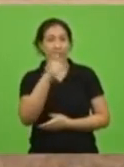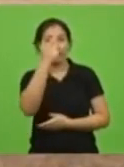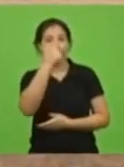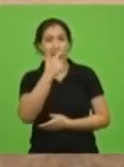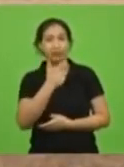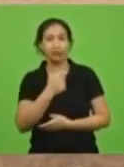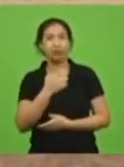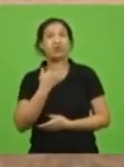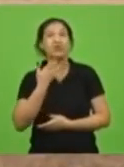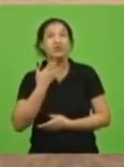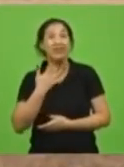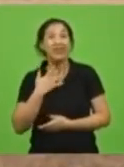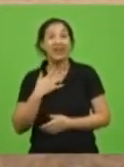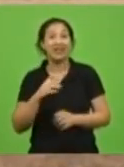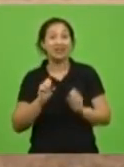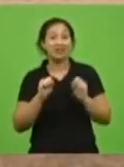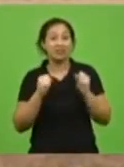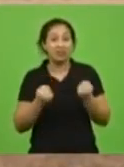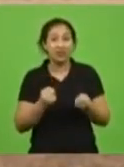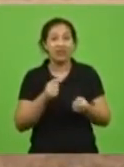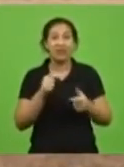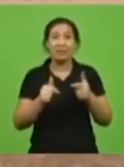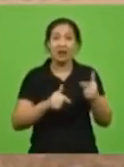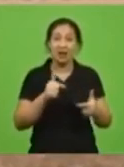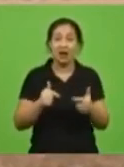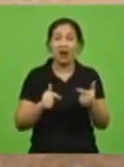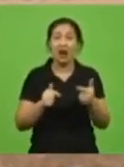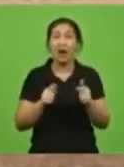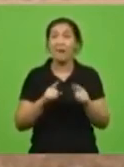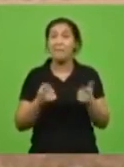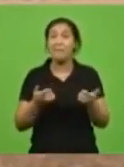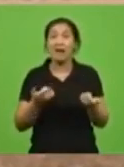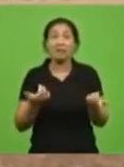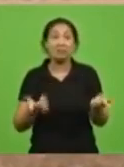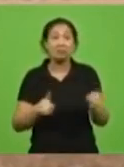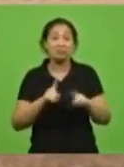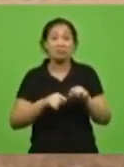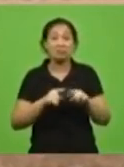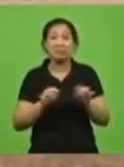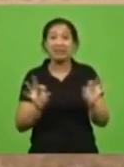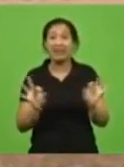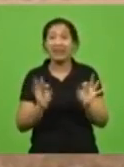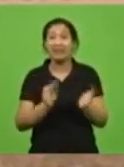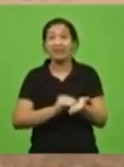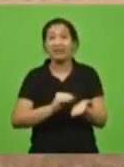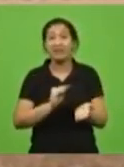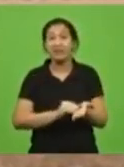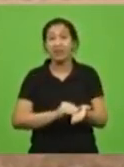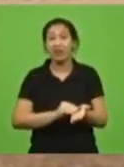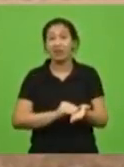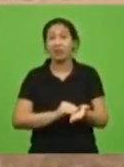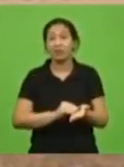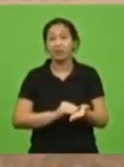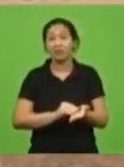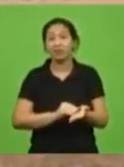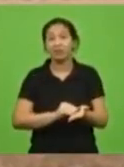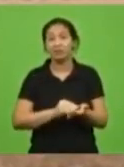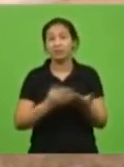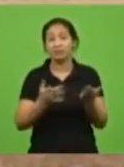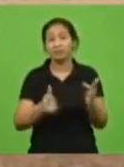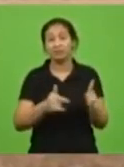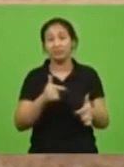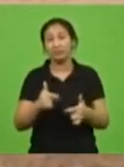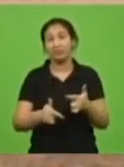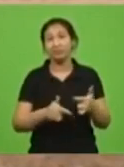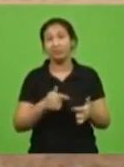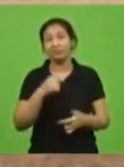servir, de dar o melhor deles. Mas eles não têm um equipamento decente para a qualidade técnica deles. Que tu